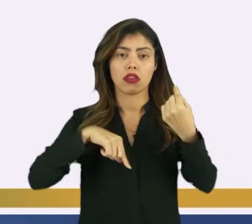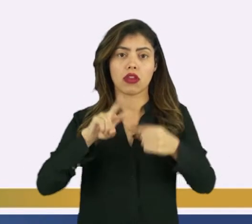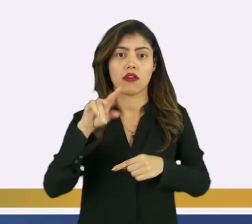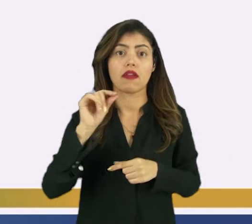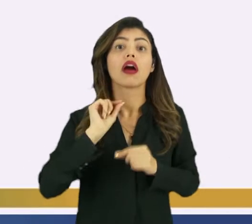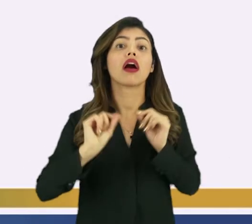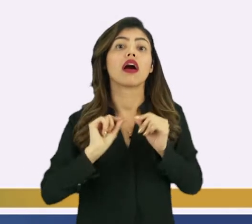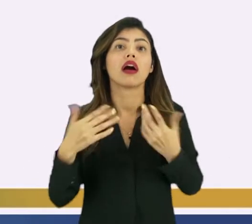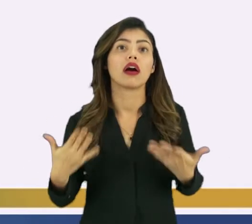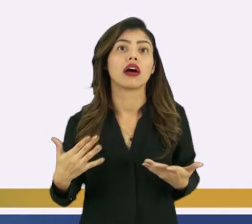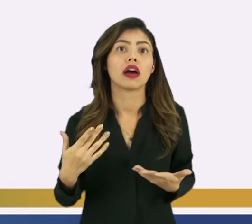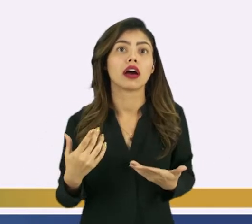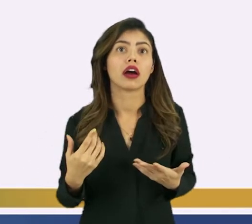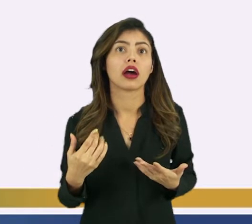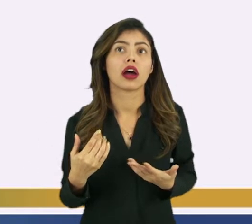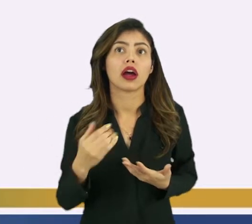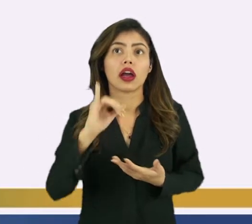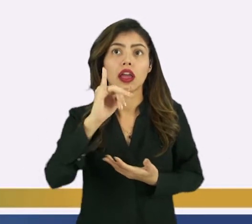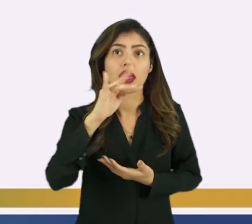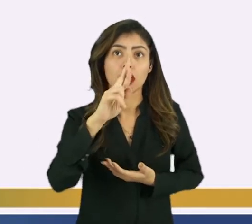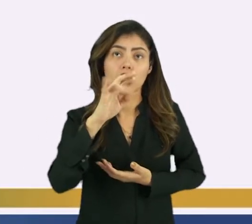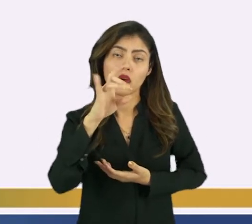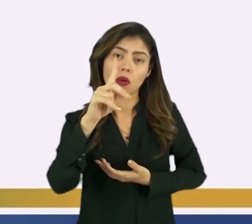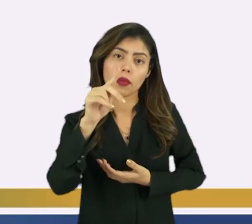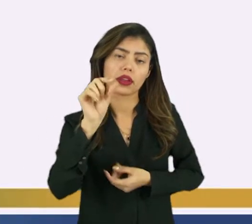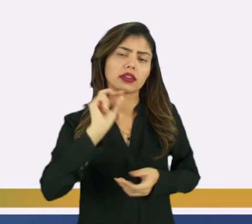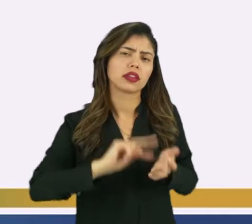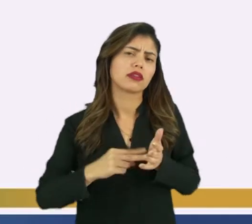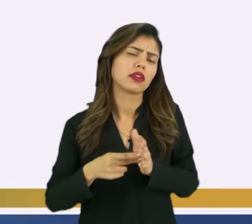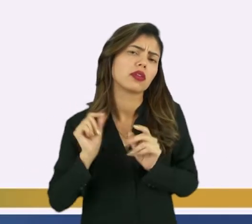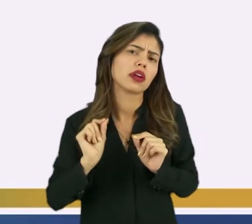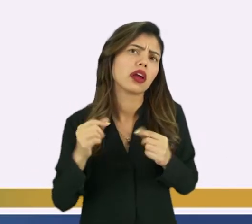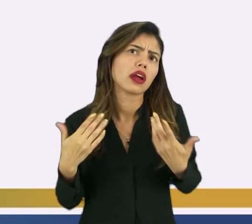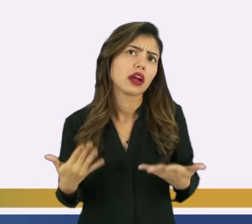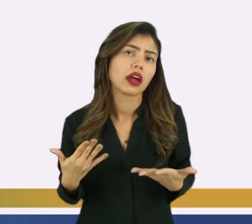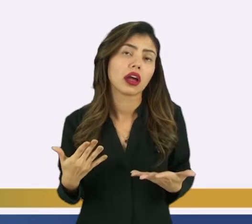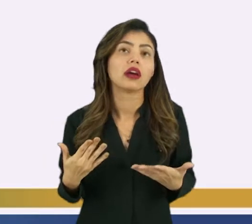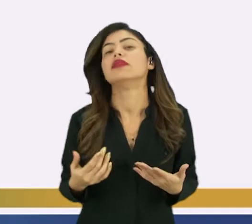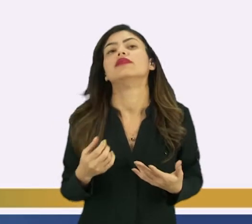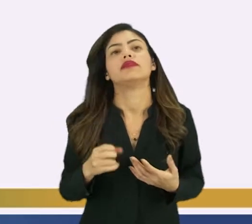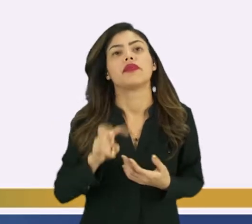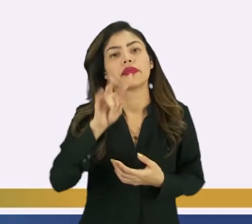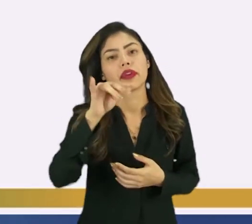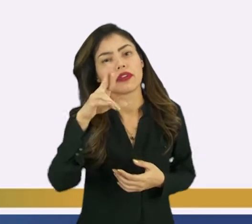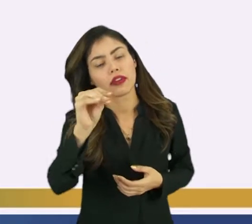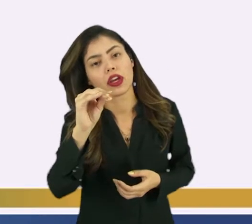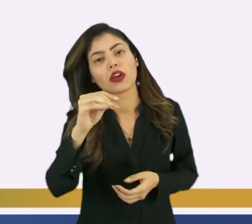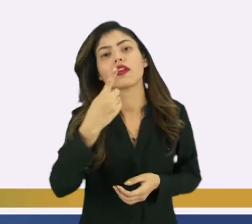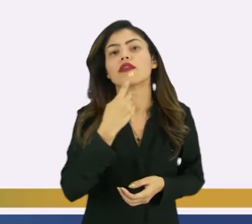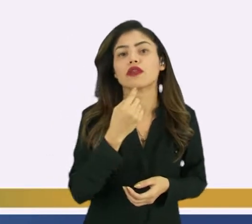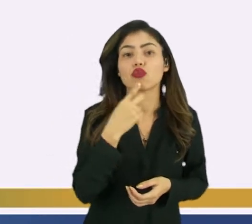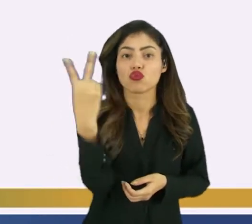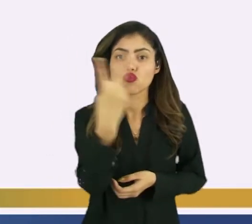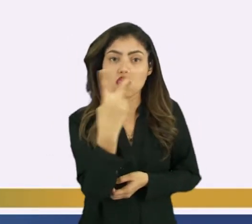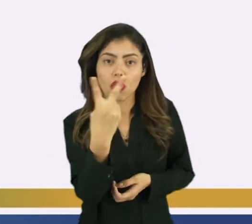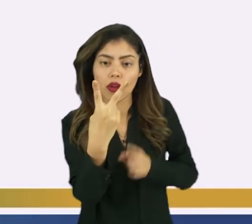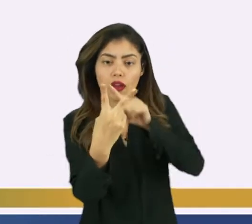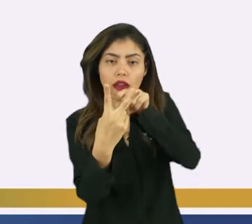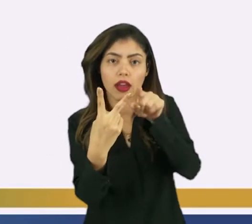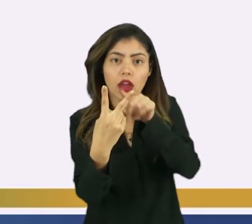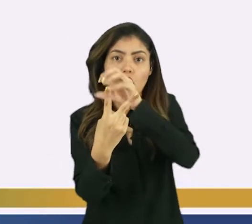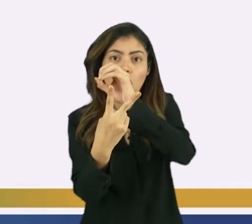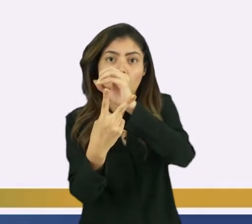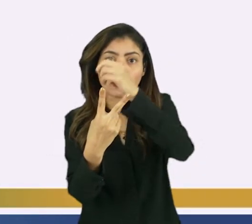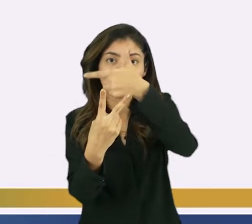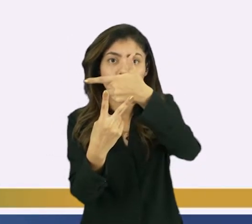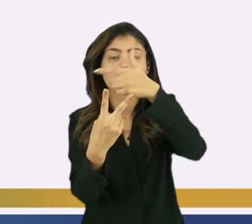circulação dele vai ser uma circulação incompleta. O que isso quer dizer? Significa que o sangue venoso e o sangue arterial vão